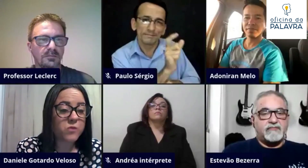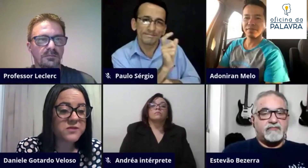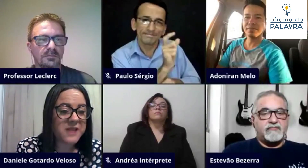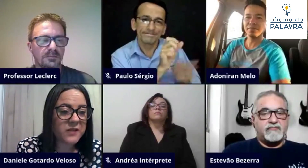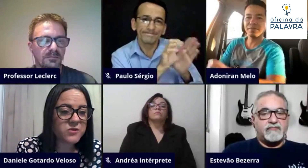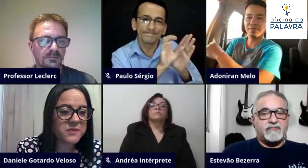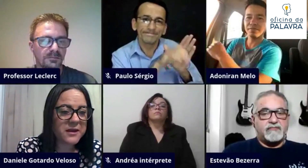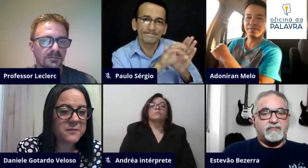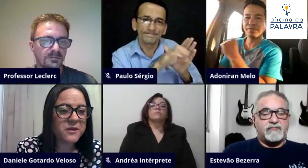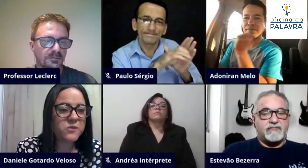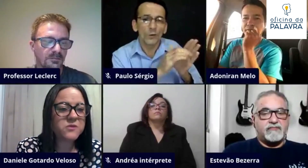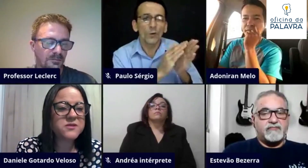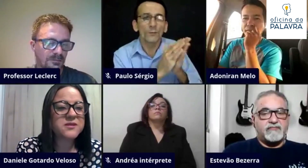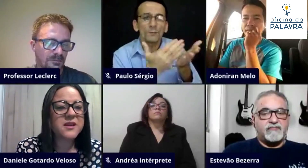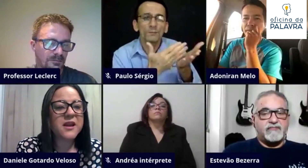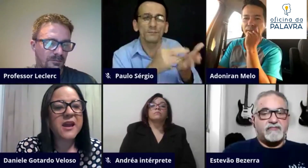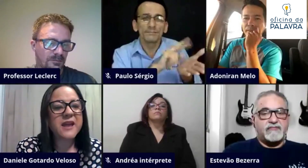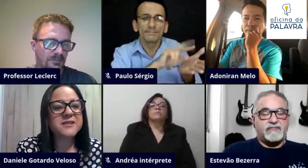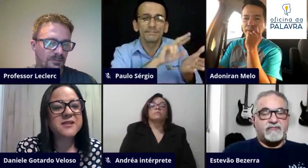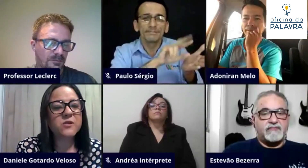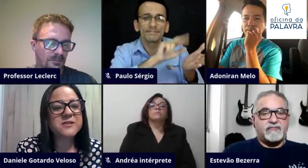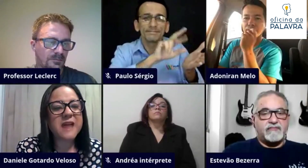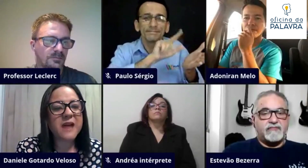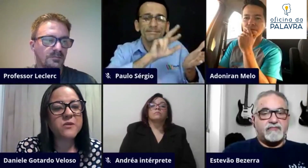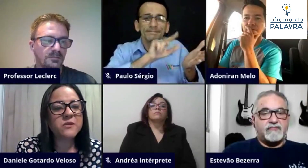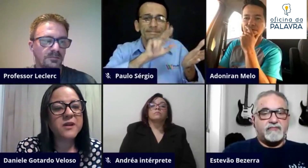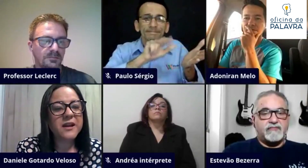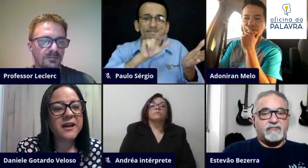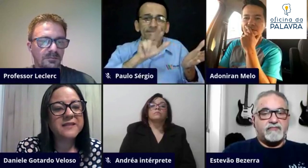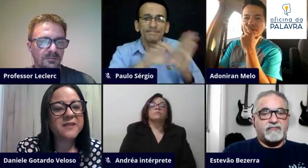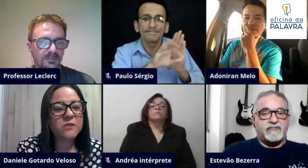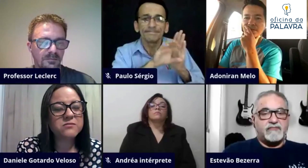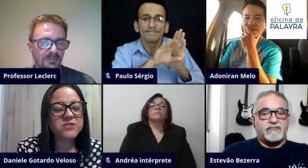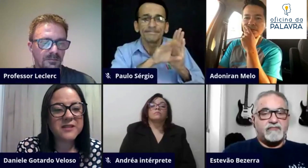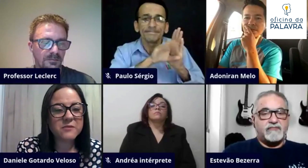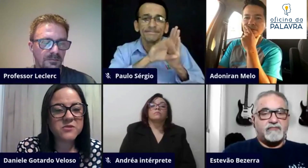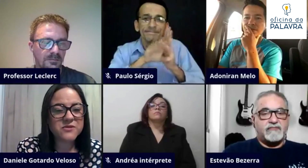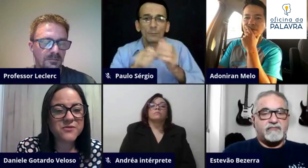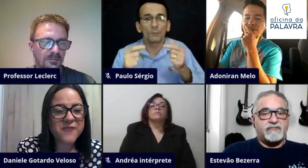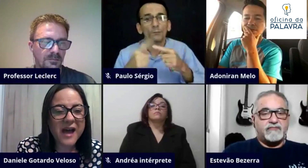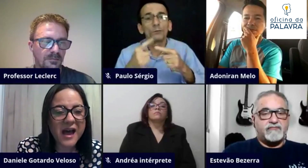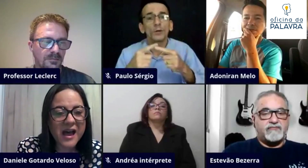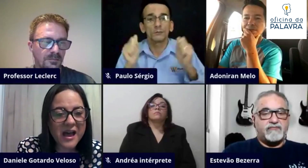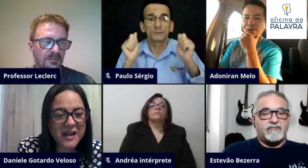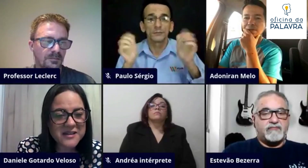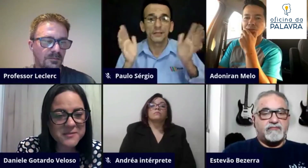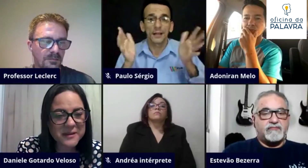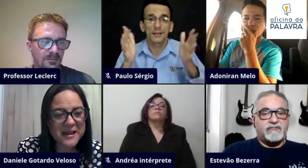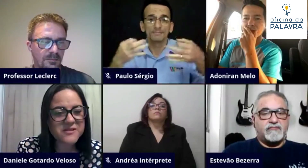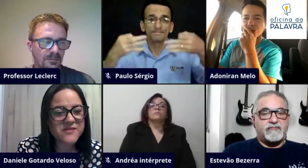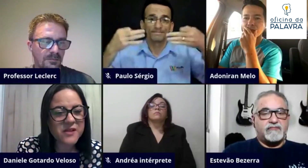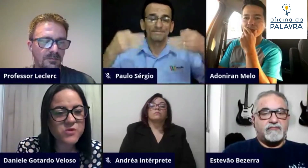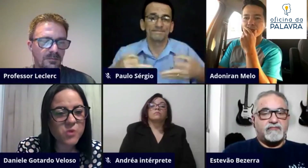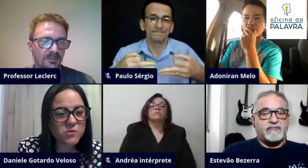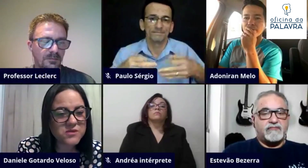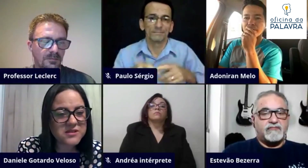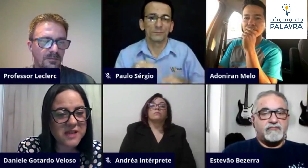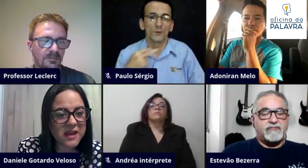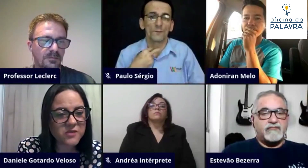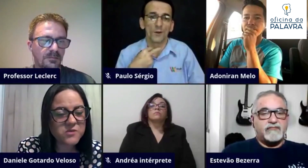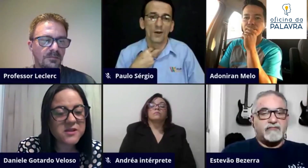de conceitos bíblicos. Esse glossário, então, já temos várias palavras,